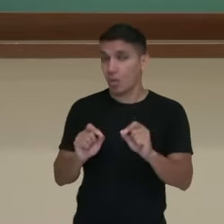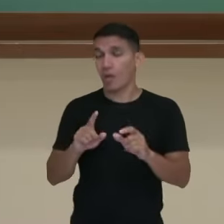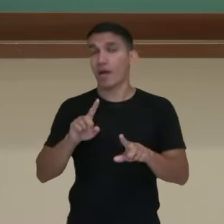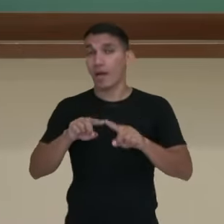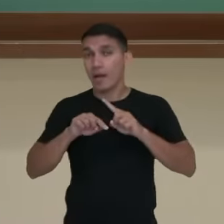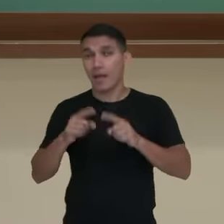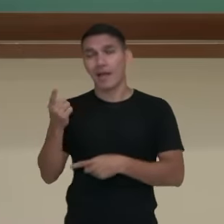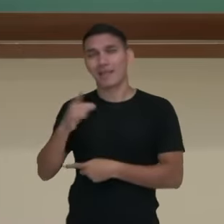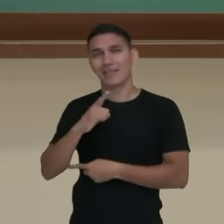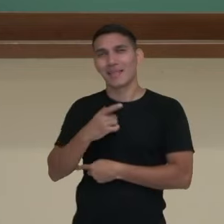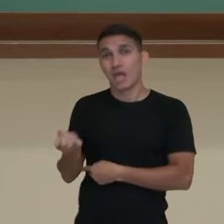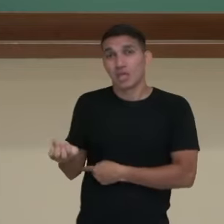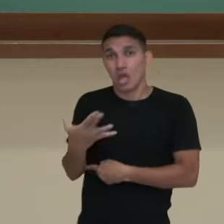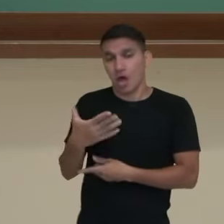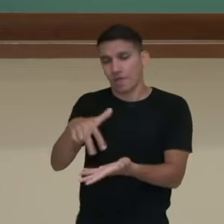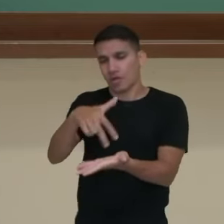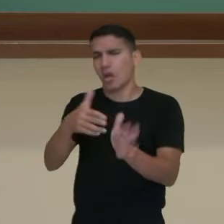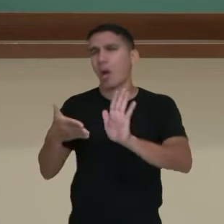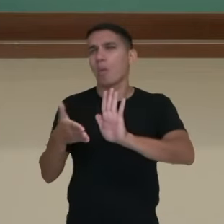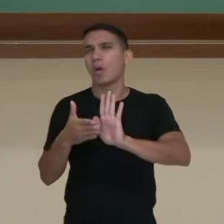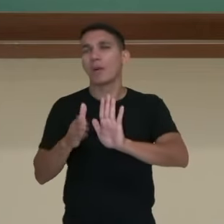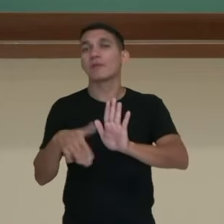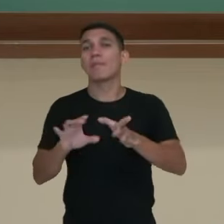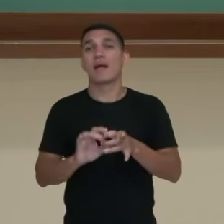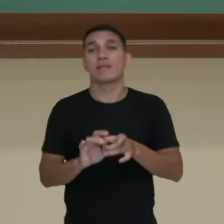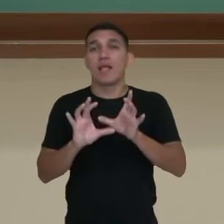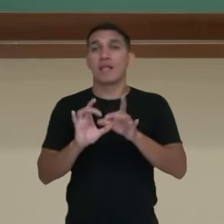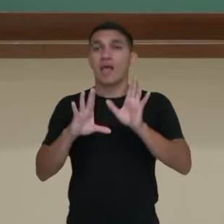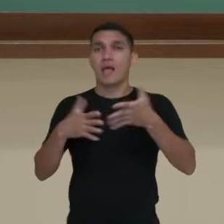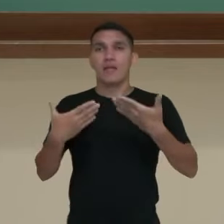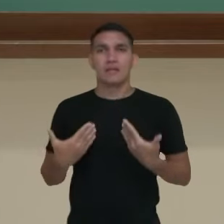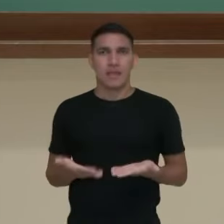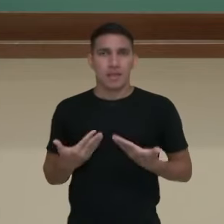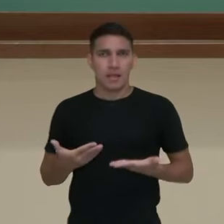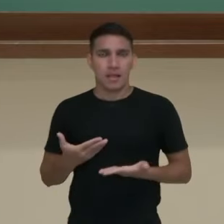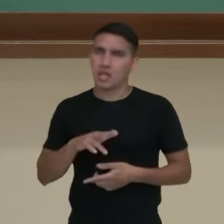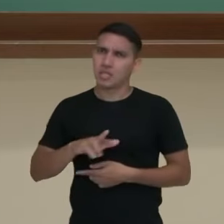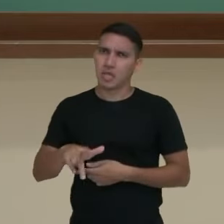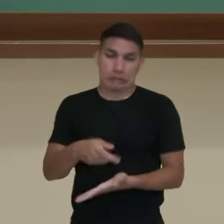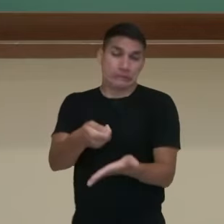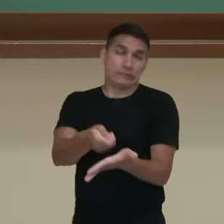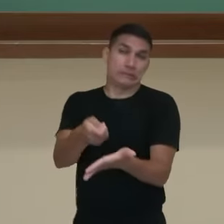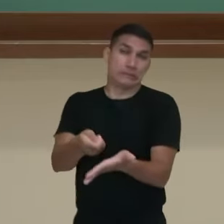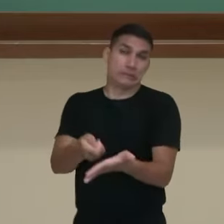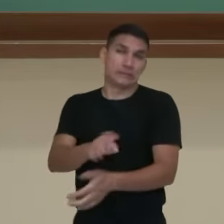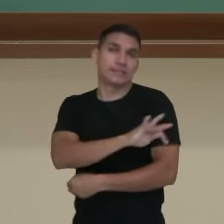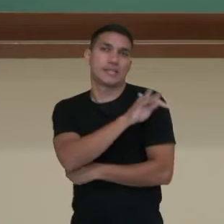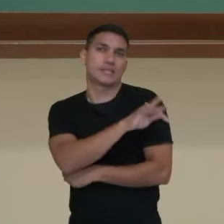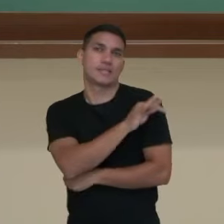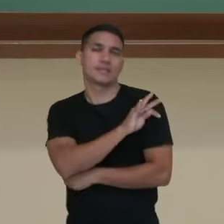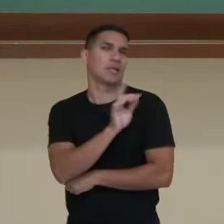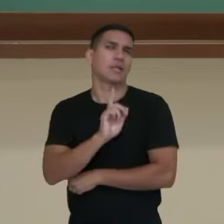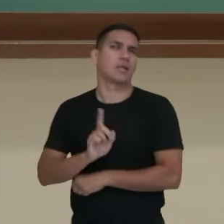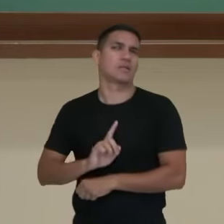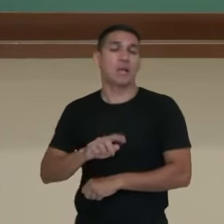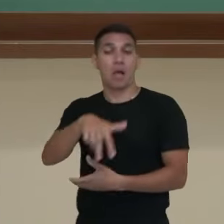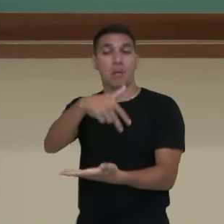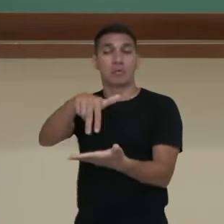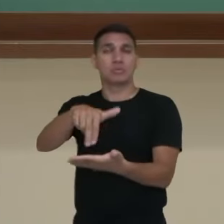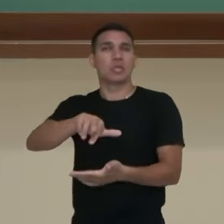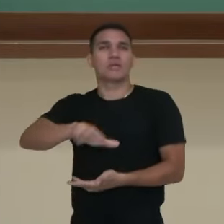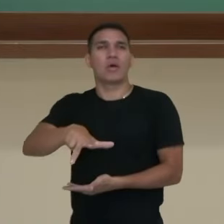moderna vem com uma proposta um pouco mais solta do balé. Não é exigida tanta técnica, o bailarino não fica